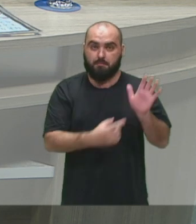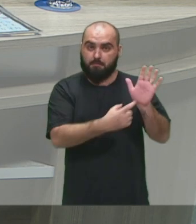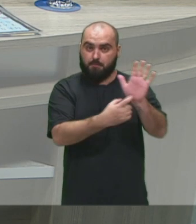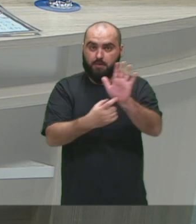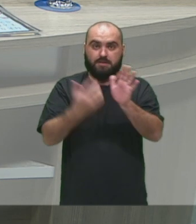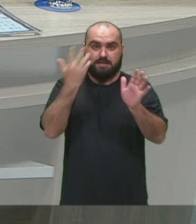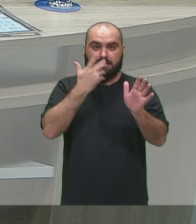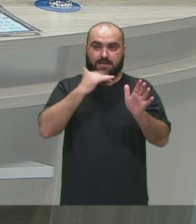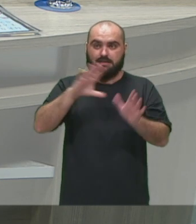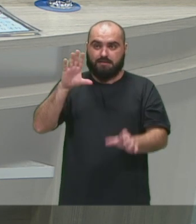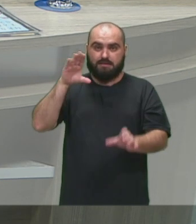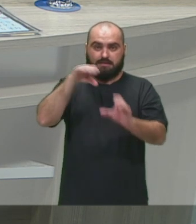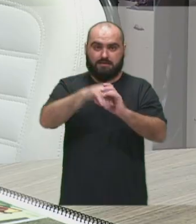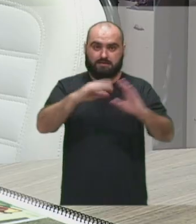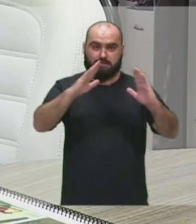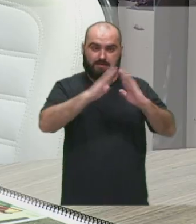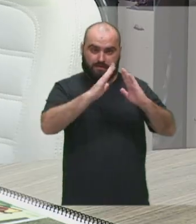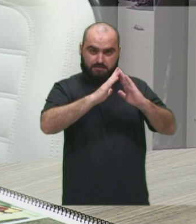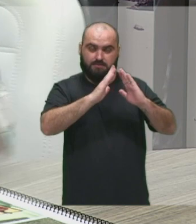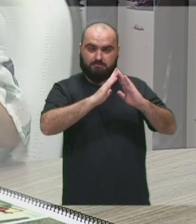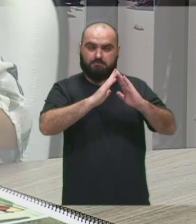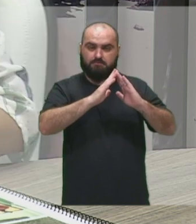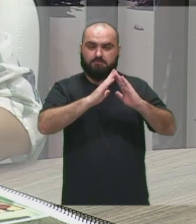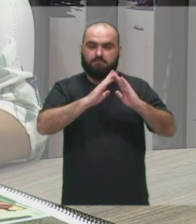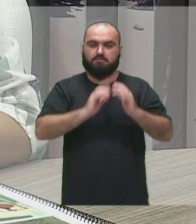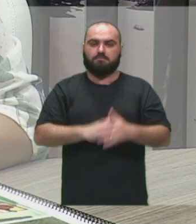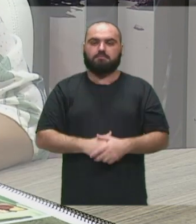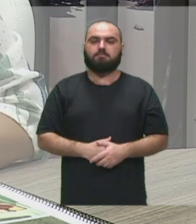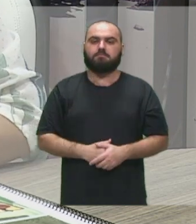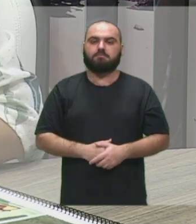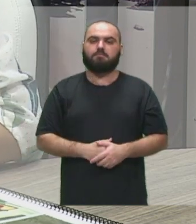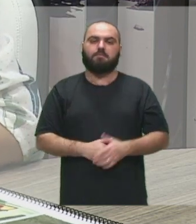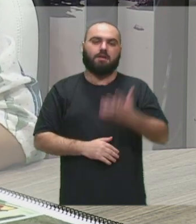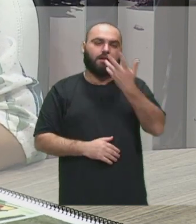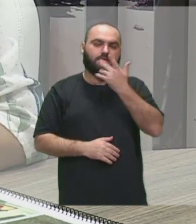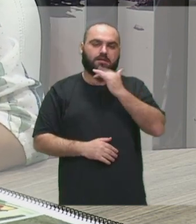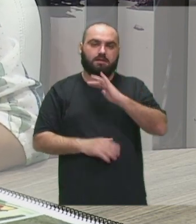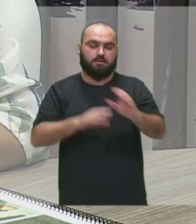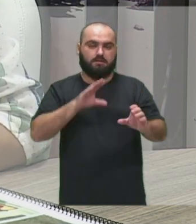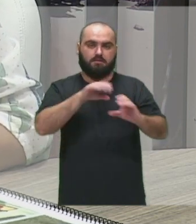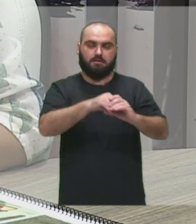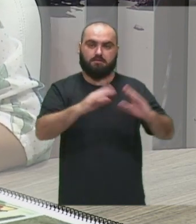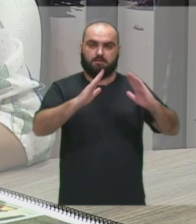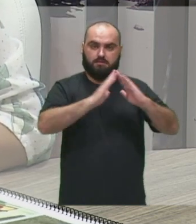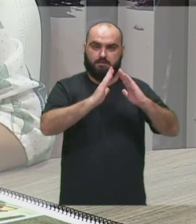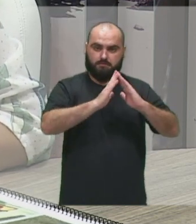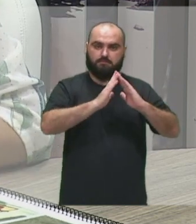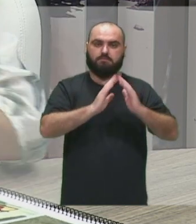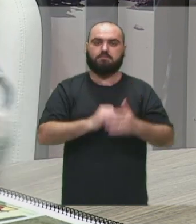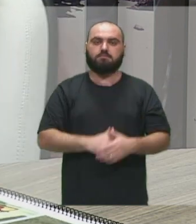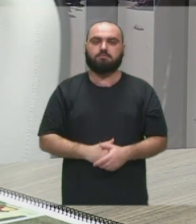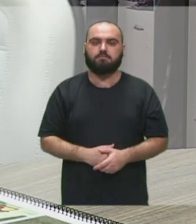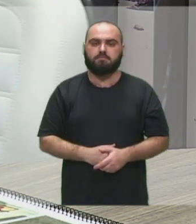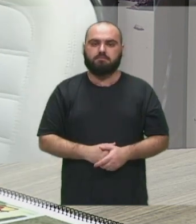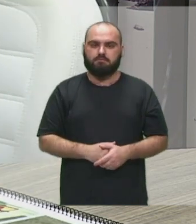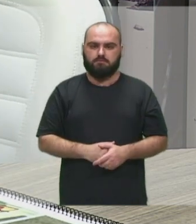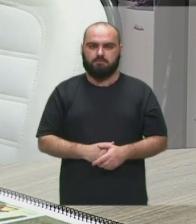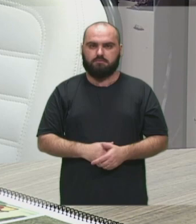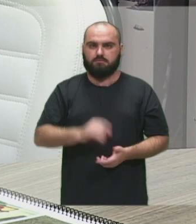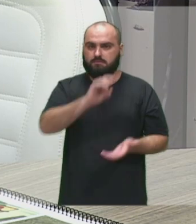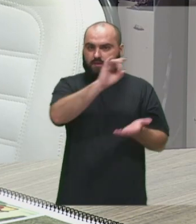de casa, tem um sinal do semáforo. As crianças estão dentro de casa e elas estão cada